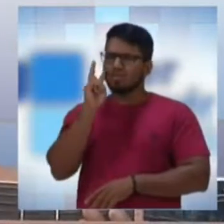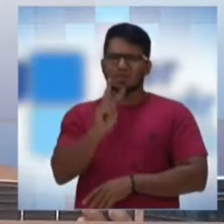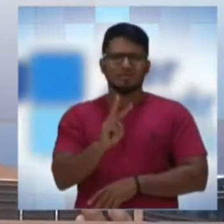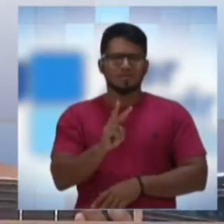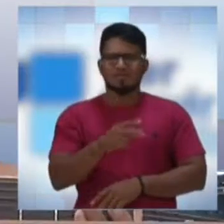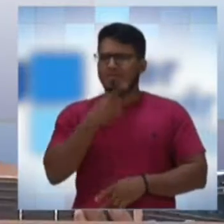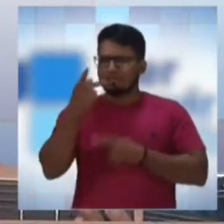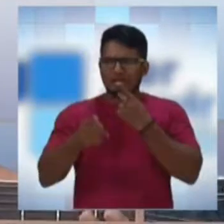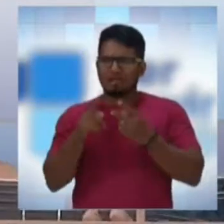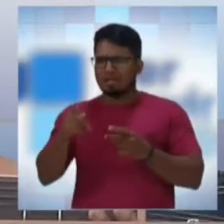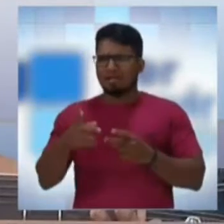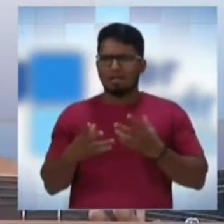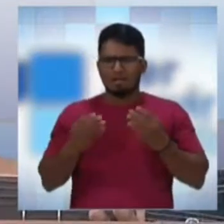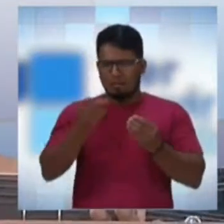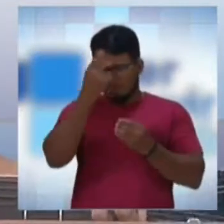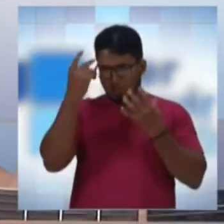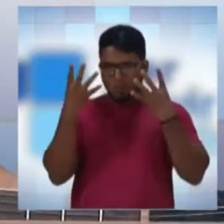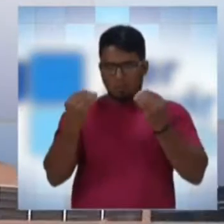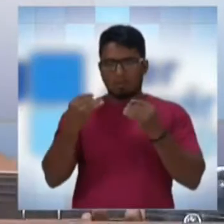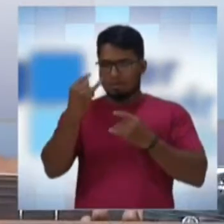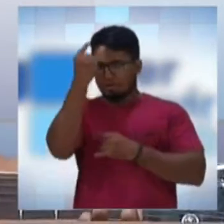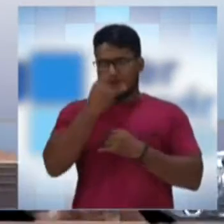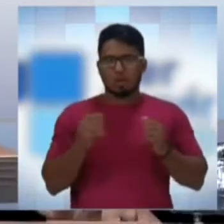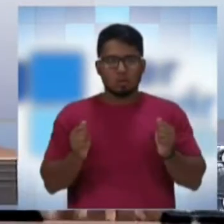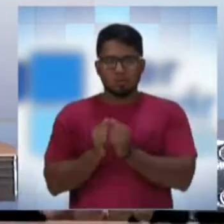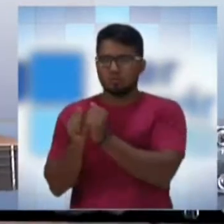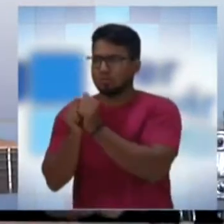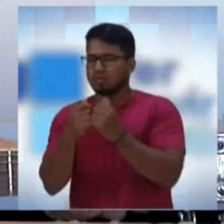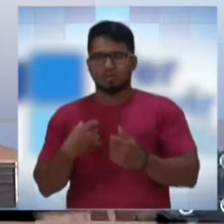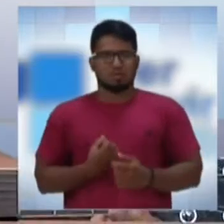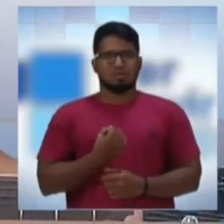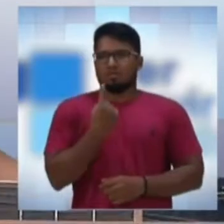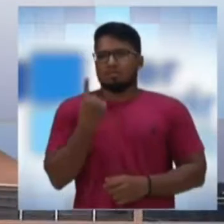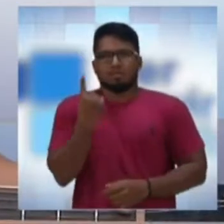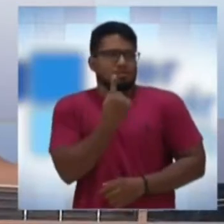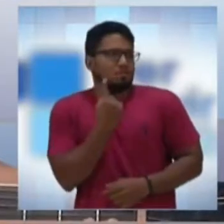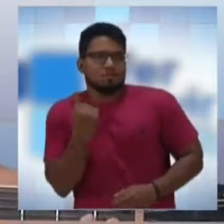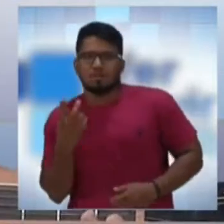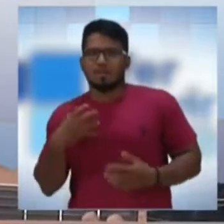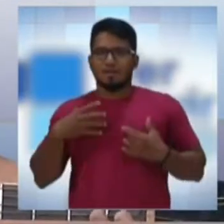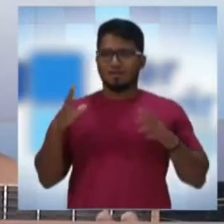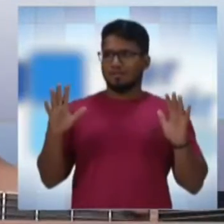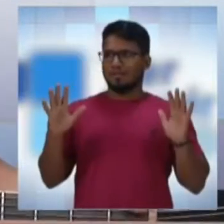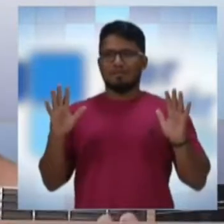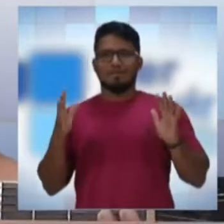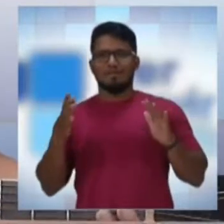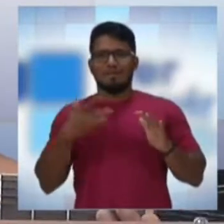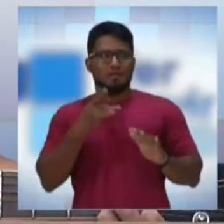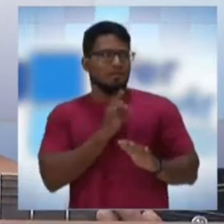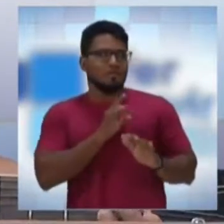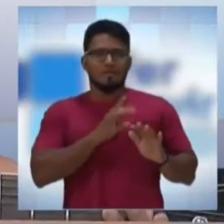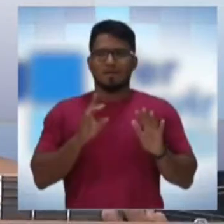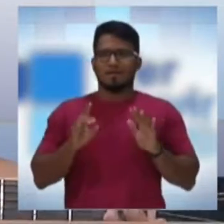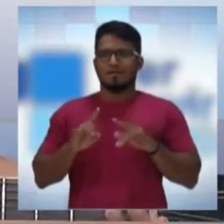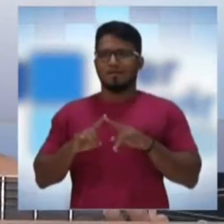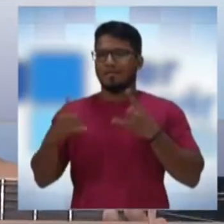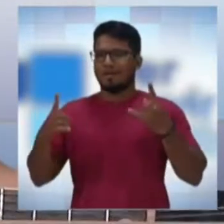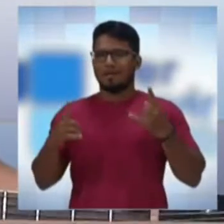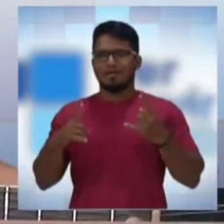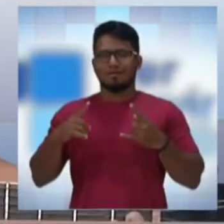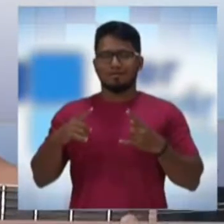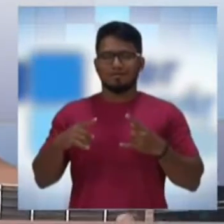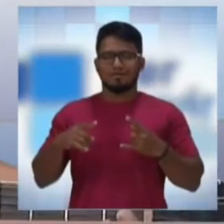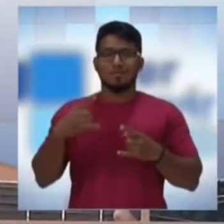nunca tinha visto falar aqui no popular tanto cego na minha frente. Isso. E isso me deu um medo